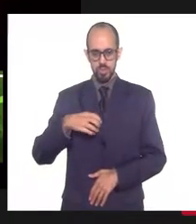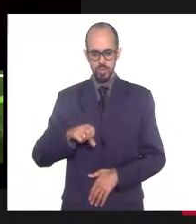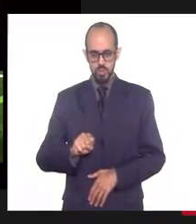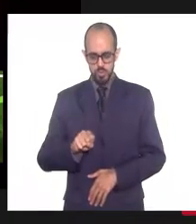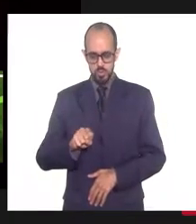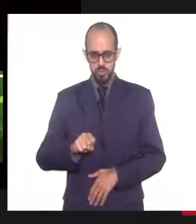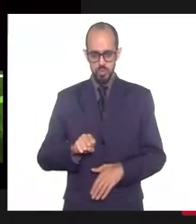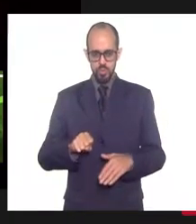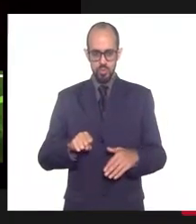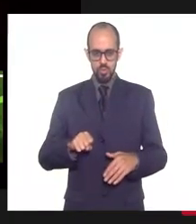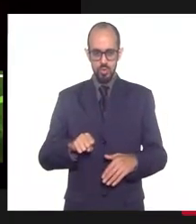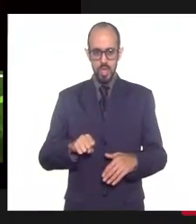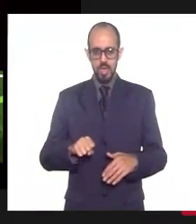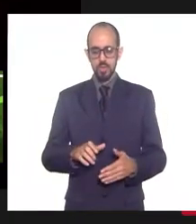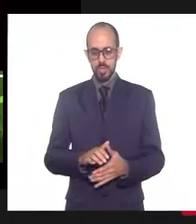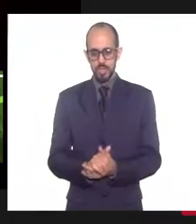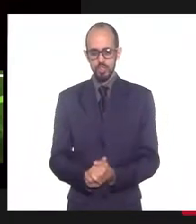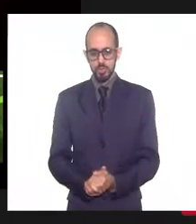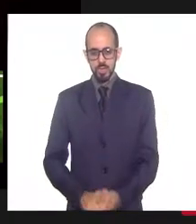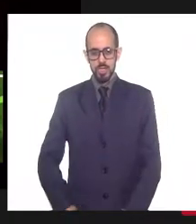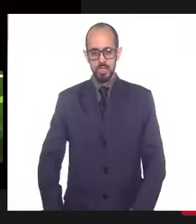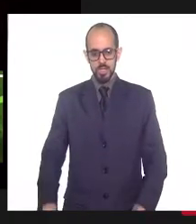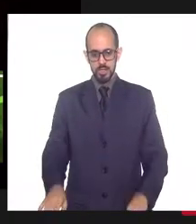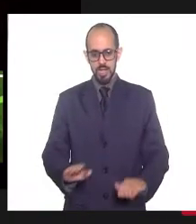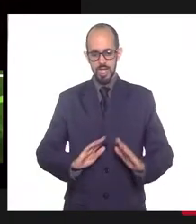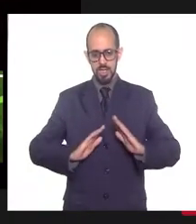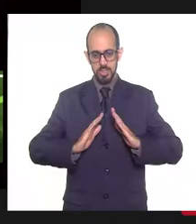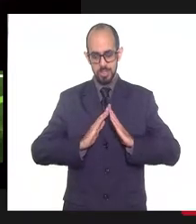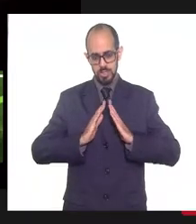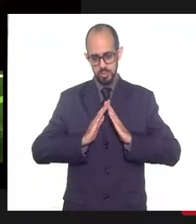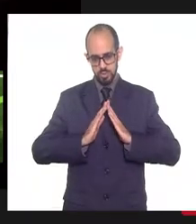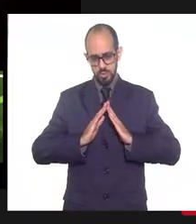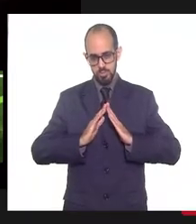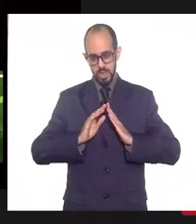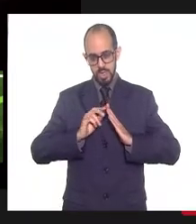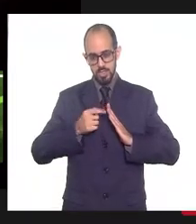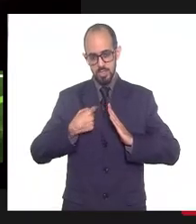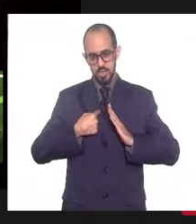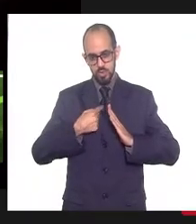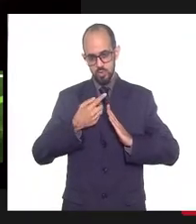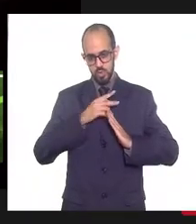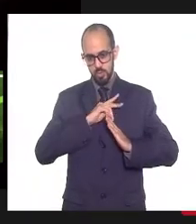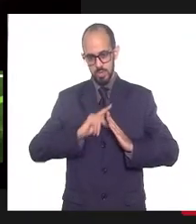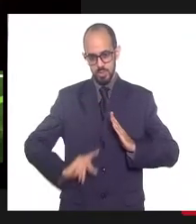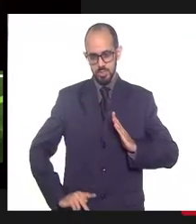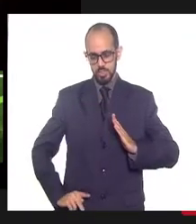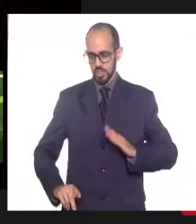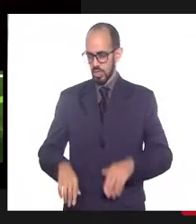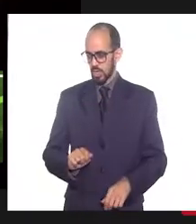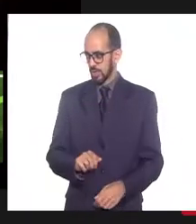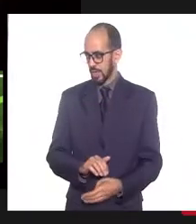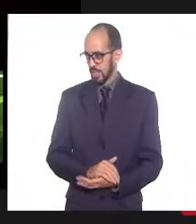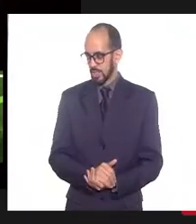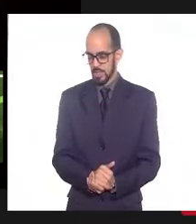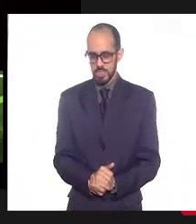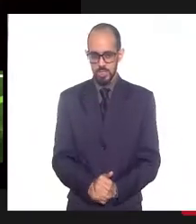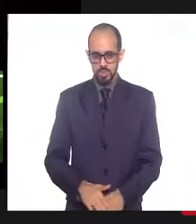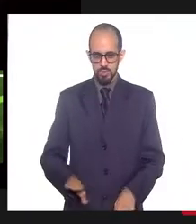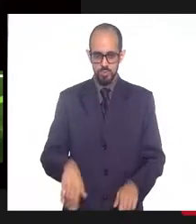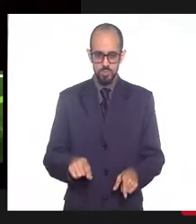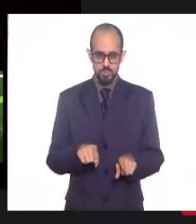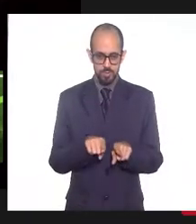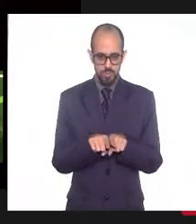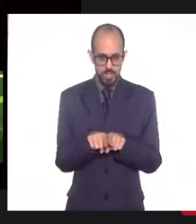qual hoje eu sou o dirigente. É, paralelo à questão religiosa, nós criamos também um grupo de